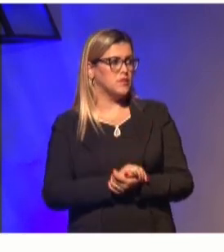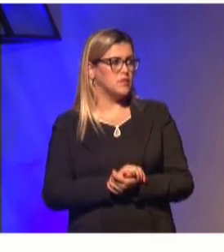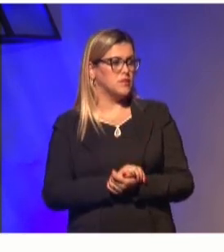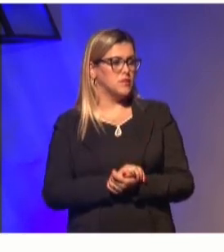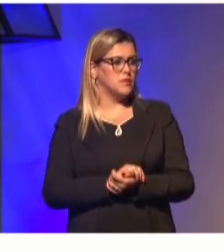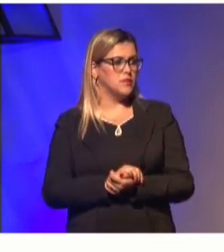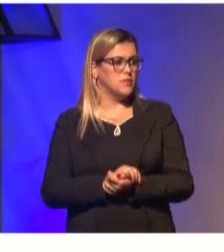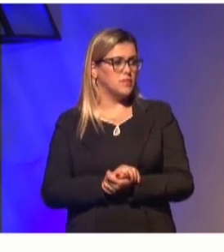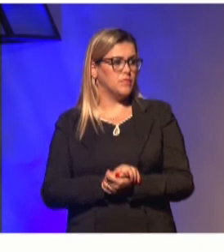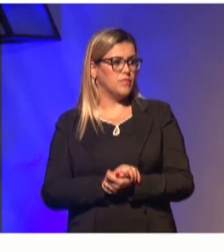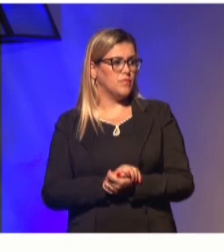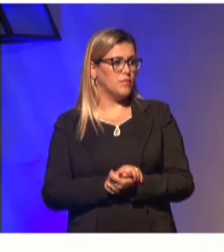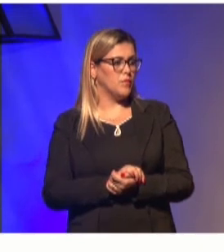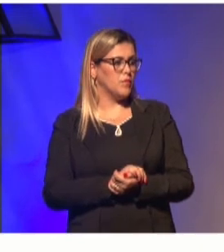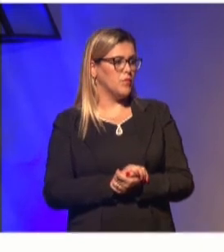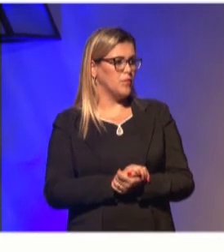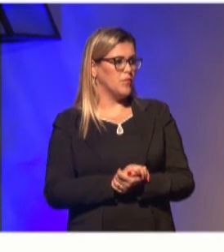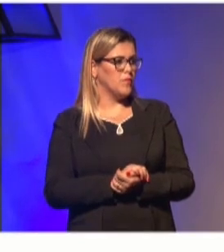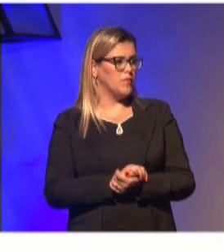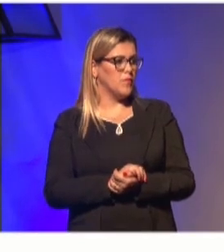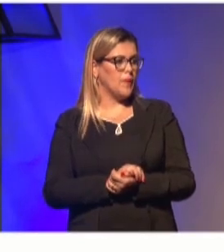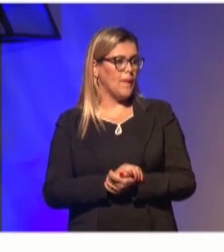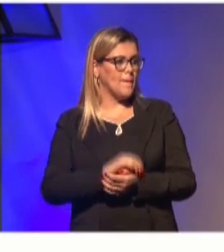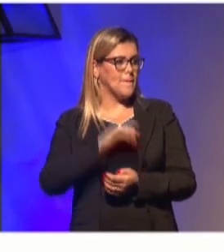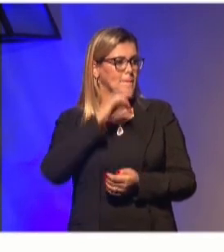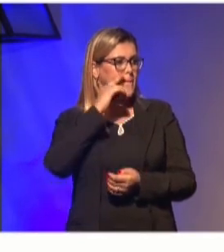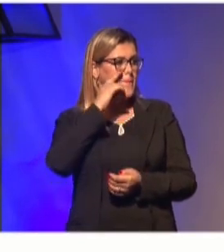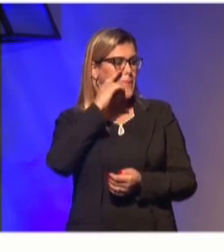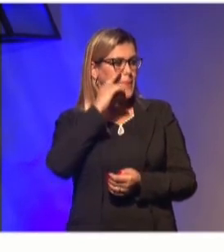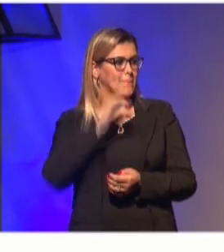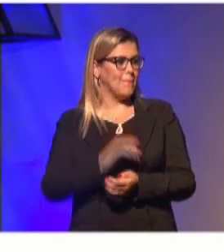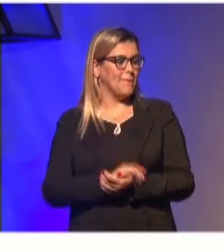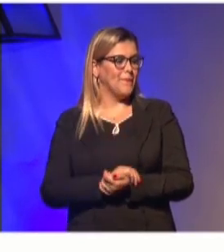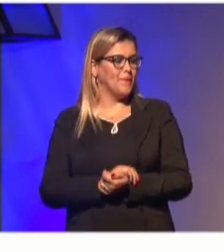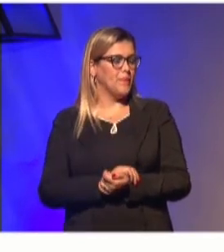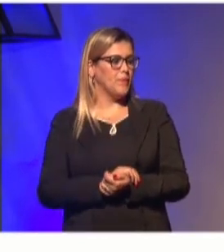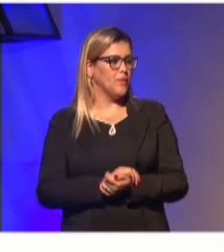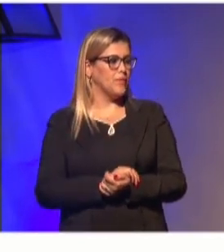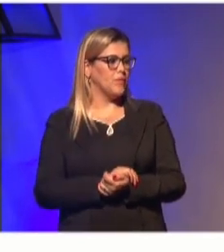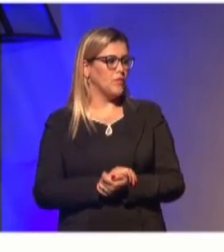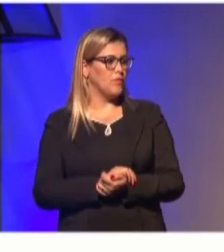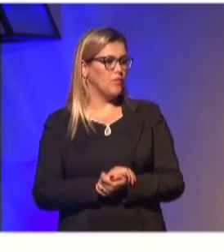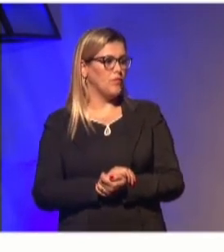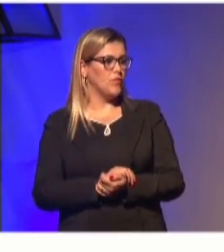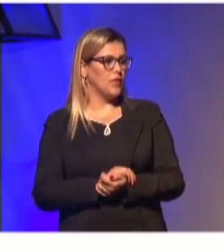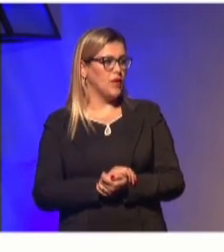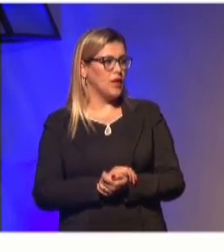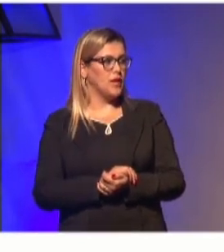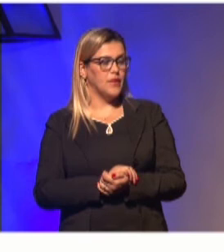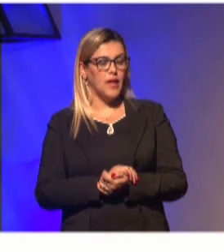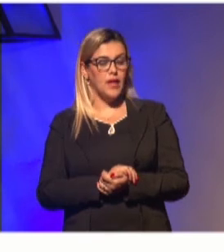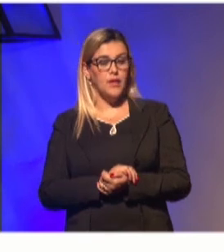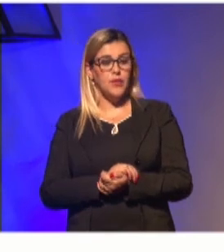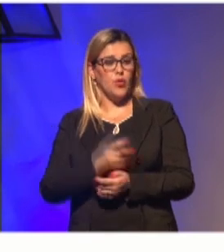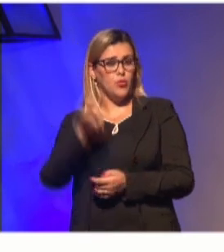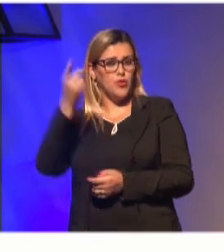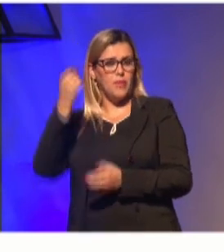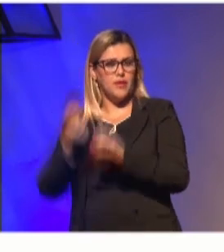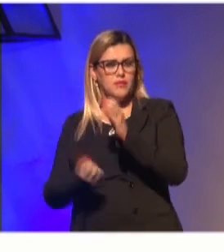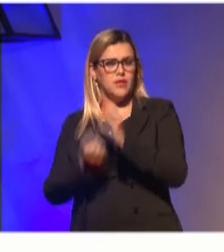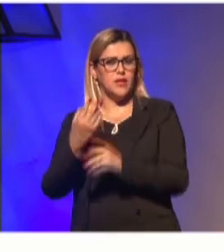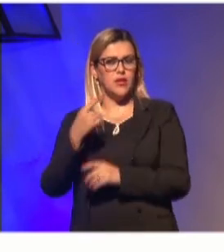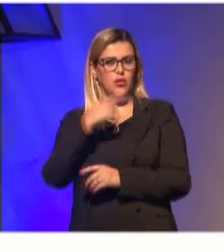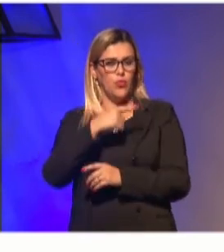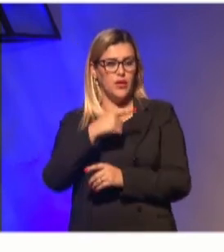Pinfield? Você que desenvolveu isso, né? Seu vô? Tá. Então, o vô do Pinfield que desenvolveu isso. Então, a gente vê uma